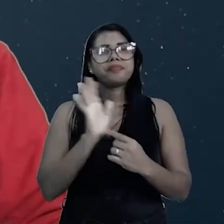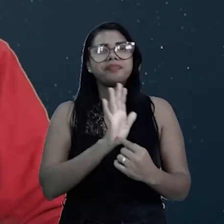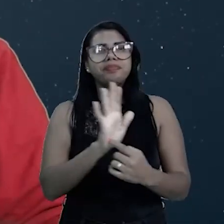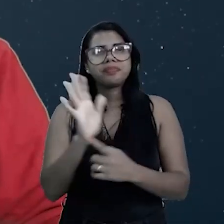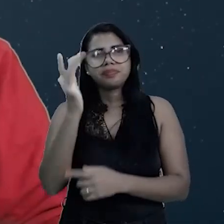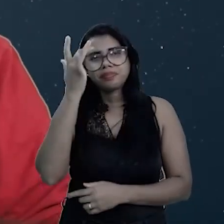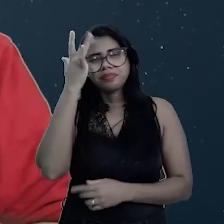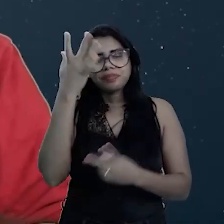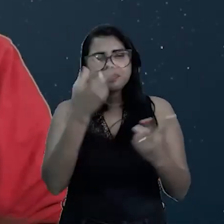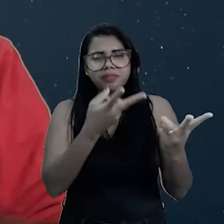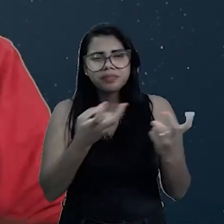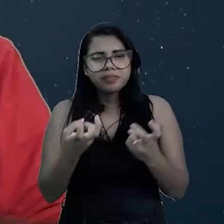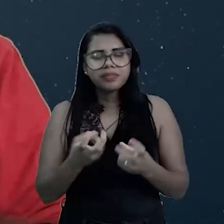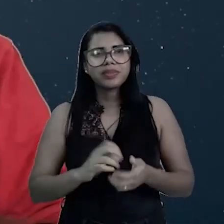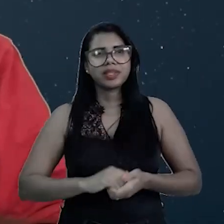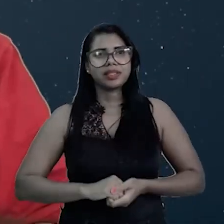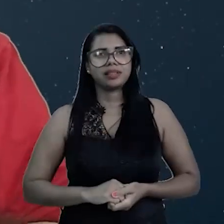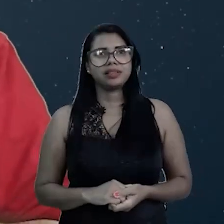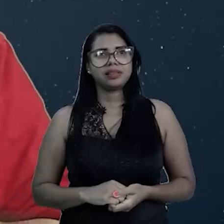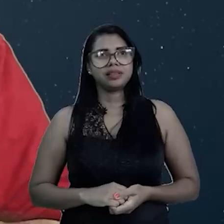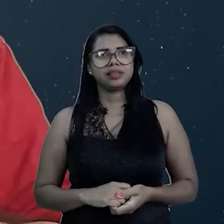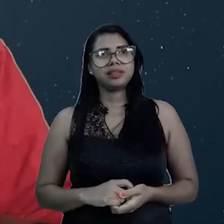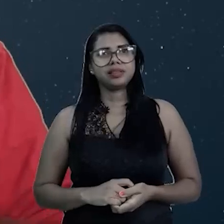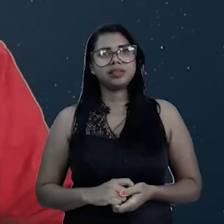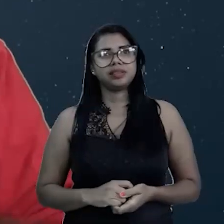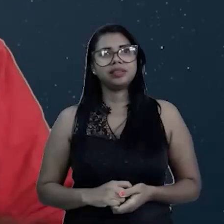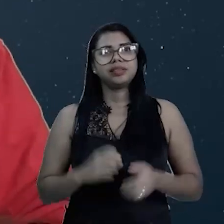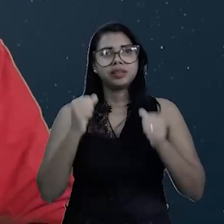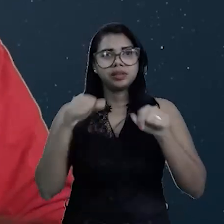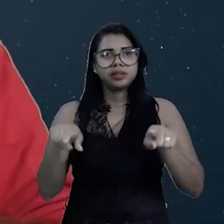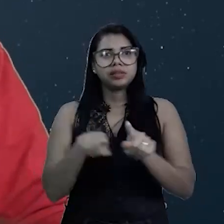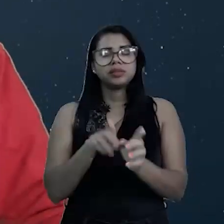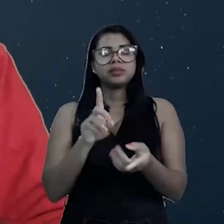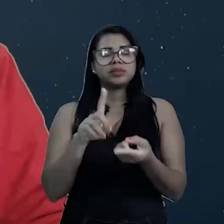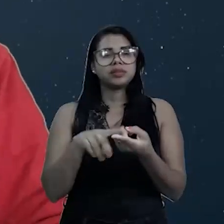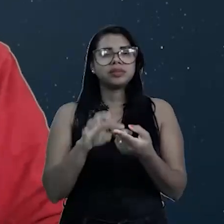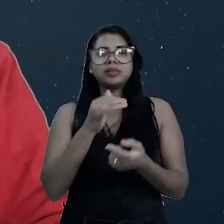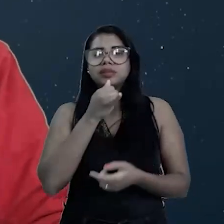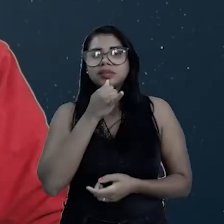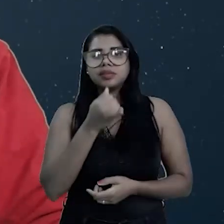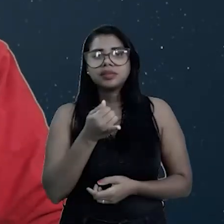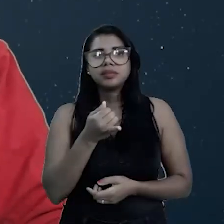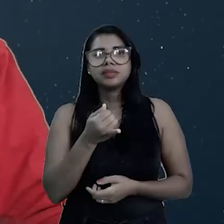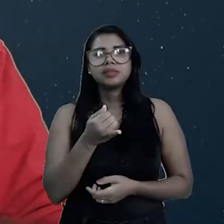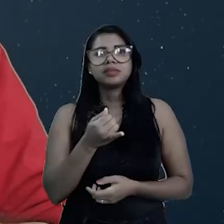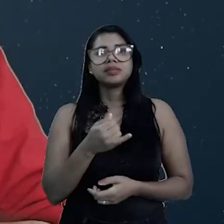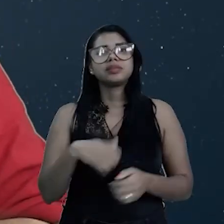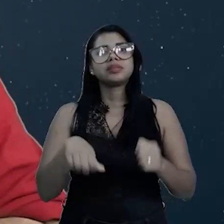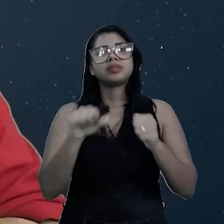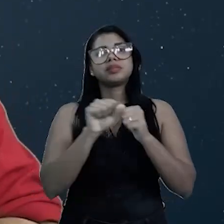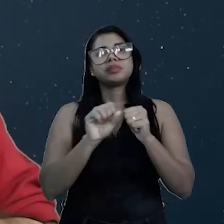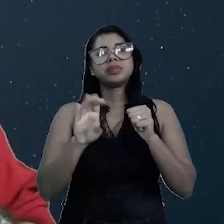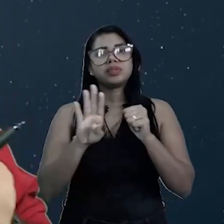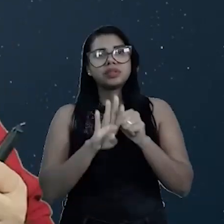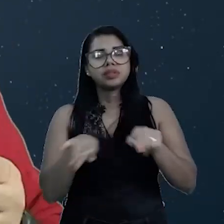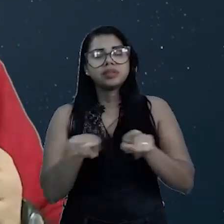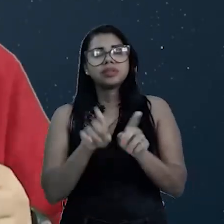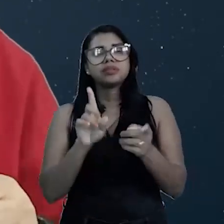identificável, né? Eu posso também fazer a omissão de um substantivo, né? Se eu disser